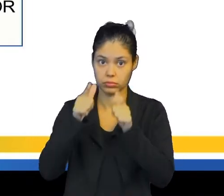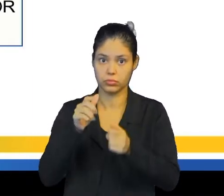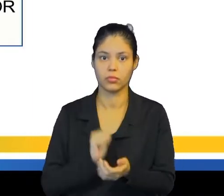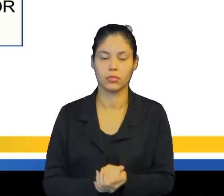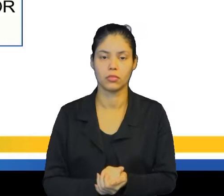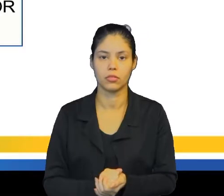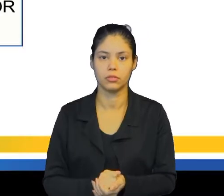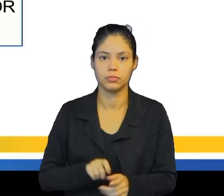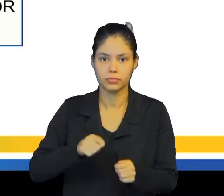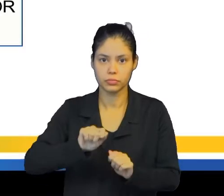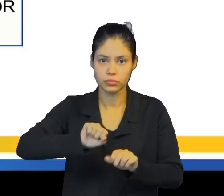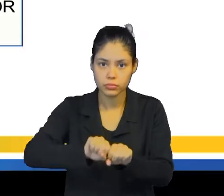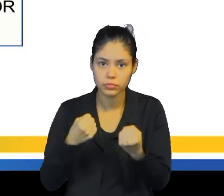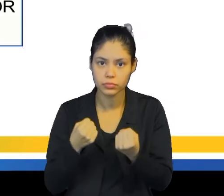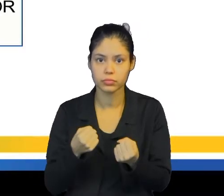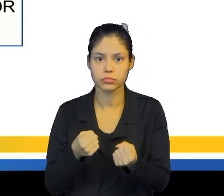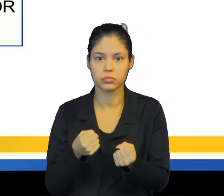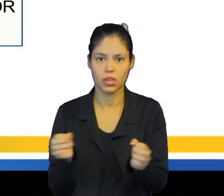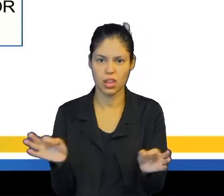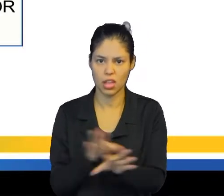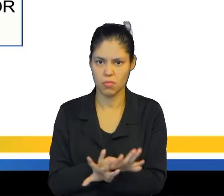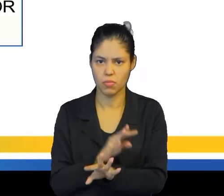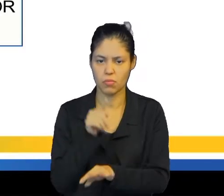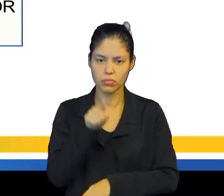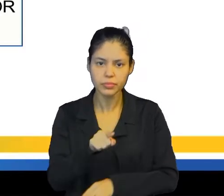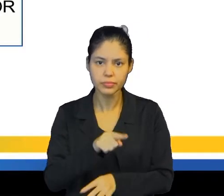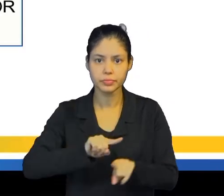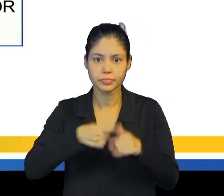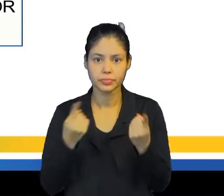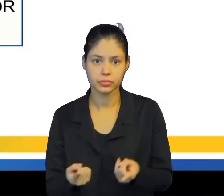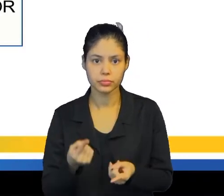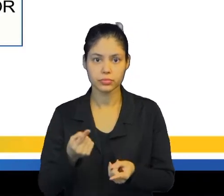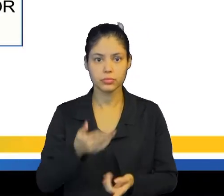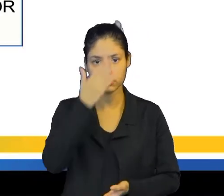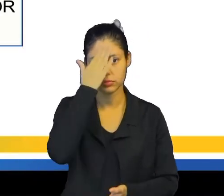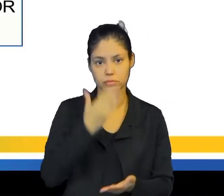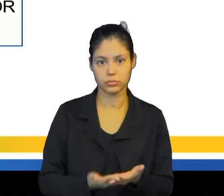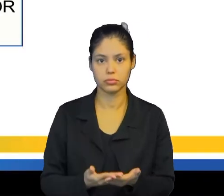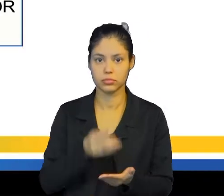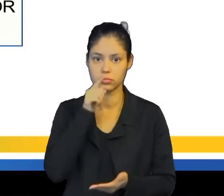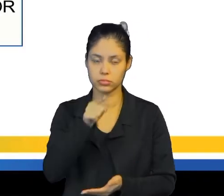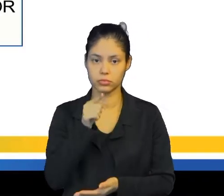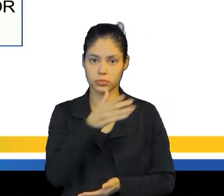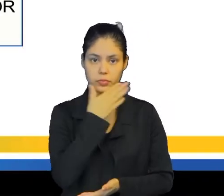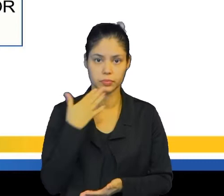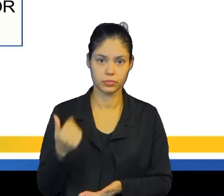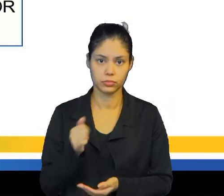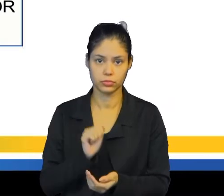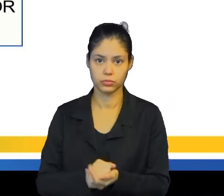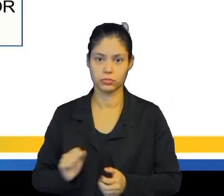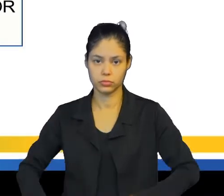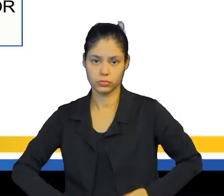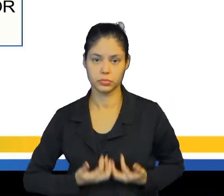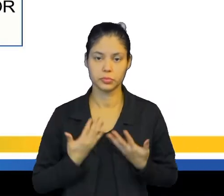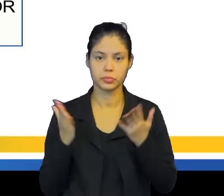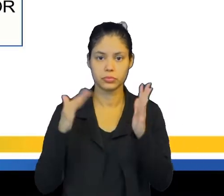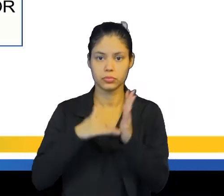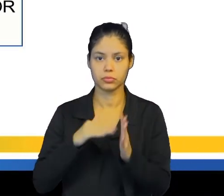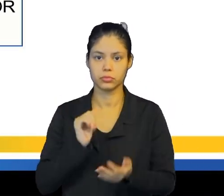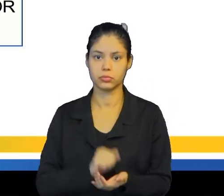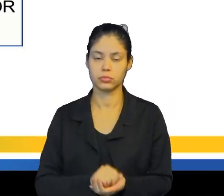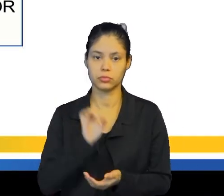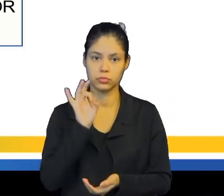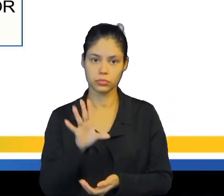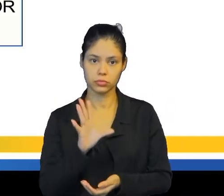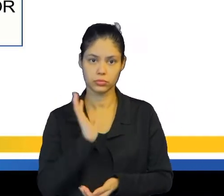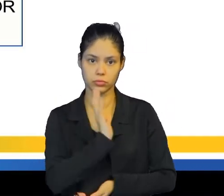lhe poda, lhe quebra, lhe desaponta. Mas creia, isso é para que o seu melhor se manifeste, até que